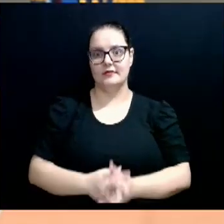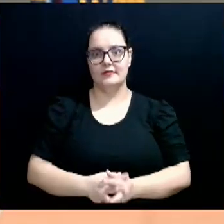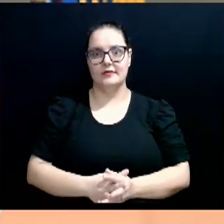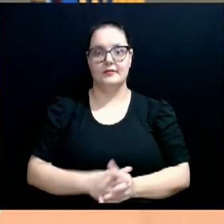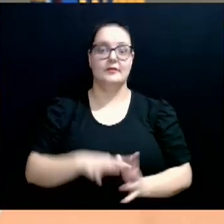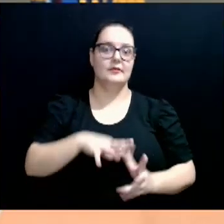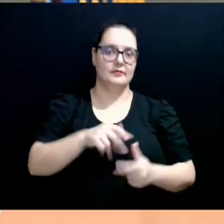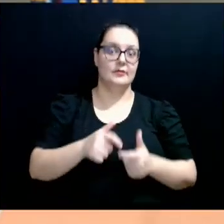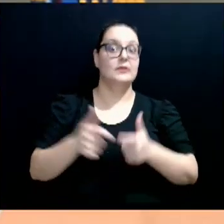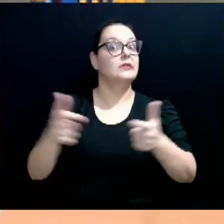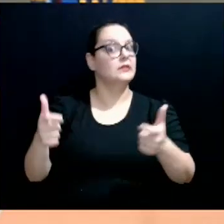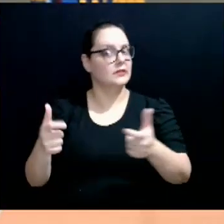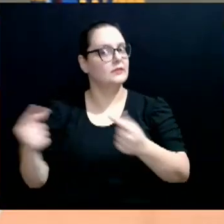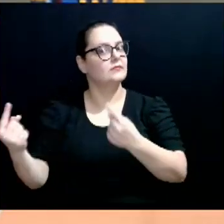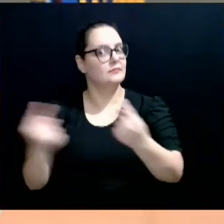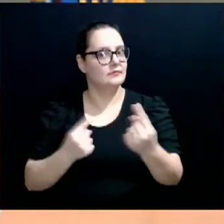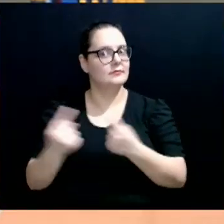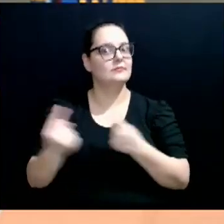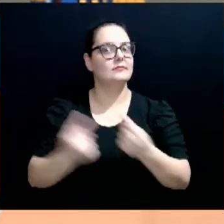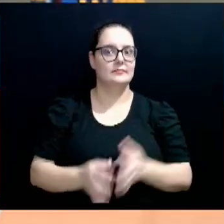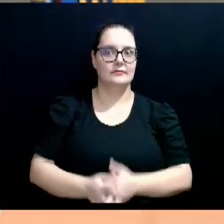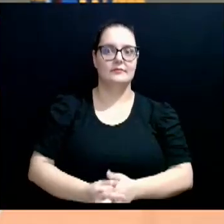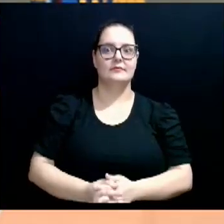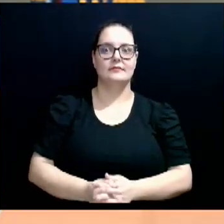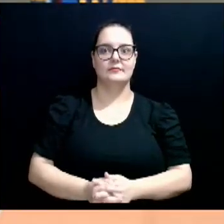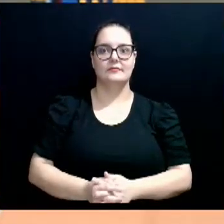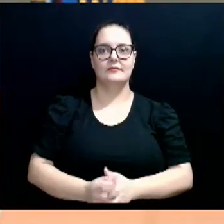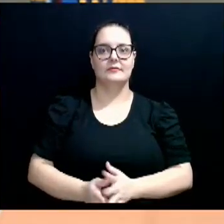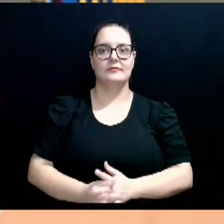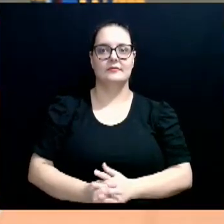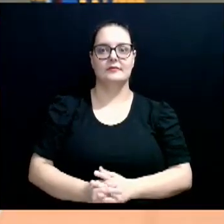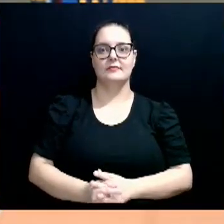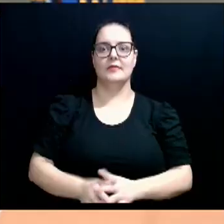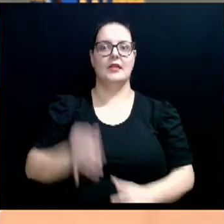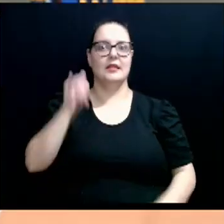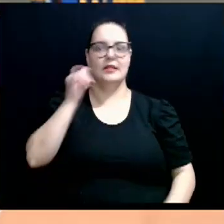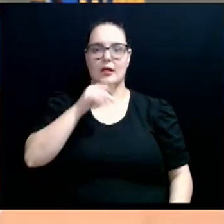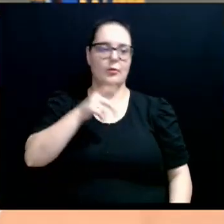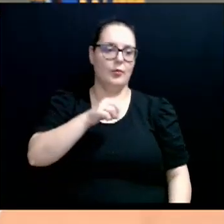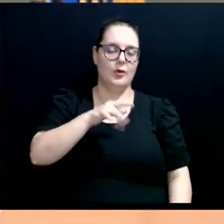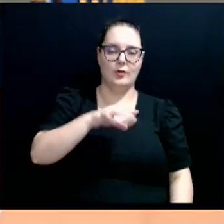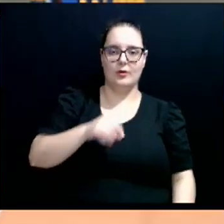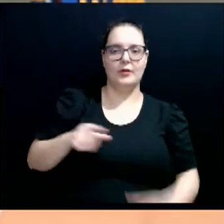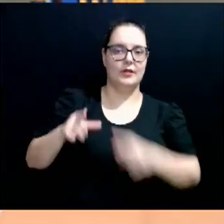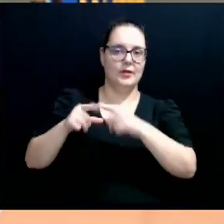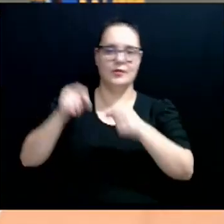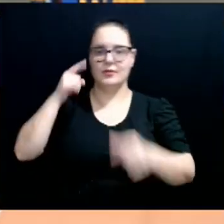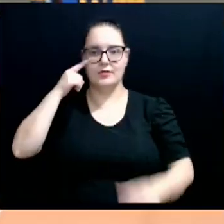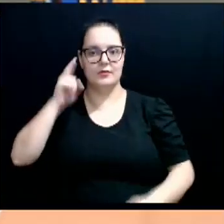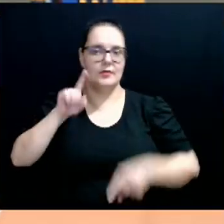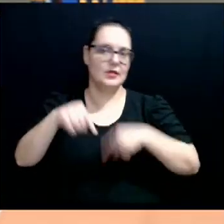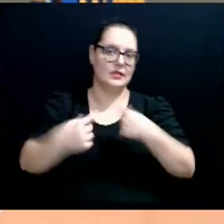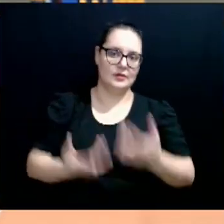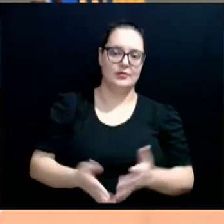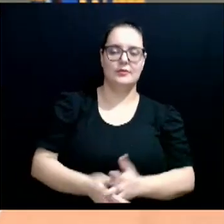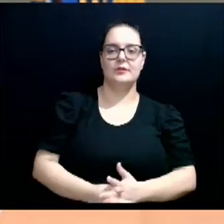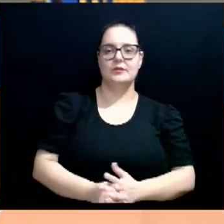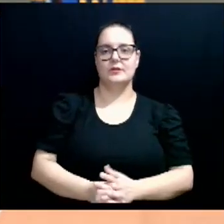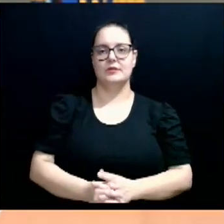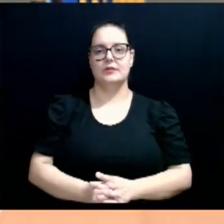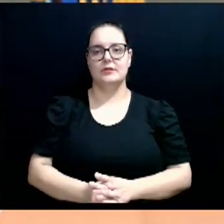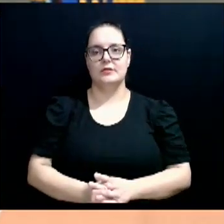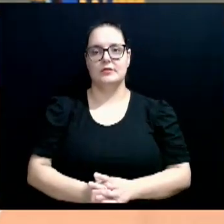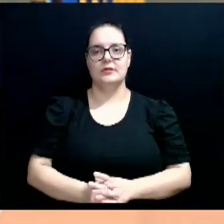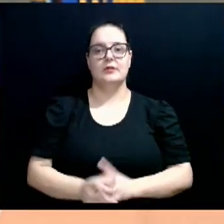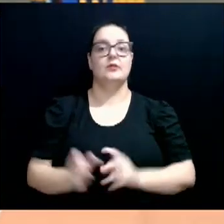estão vindo, né? Time da Itália, time da Polônia, time do Japão, entre outros. Então assim, e eu poder estar